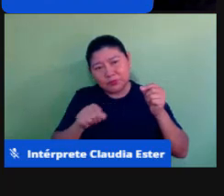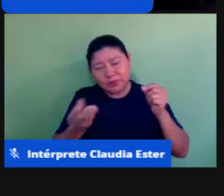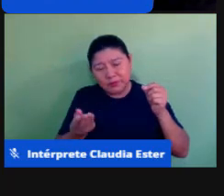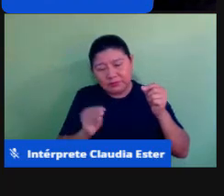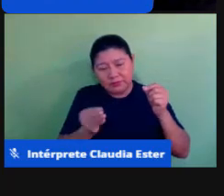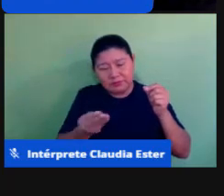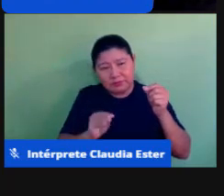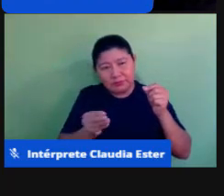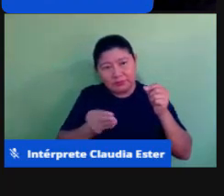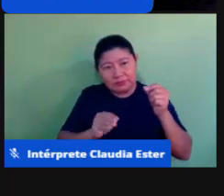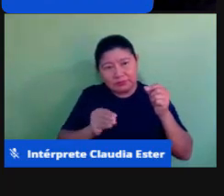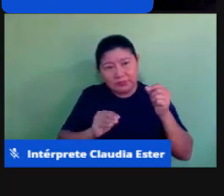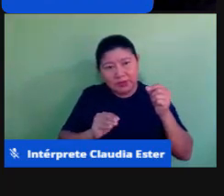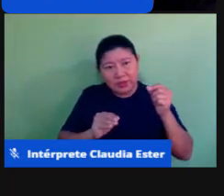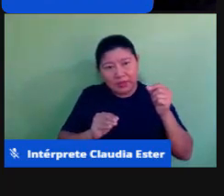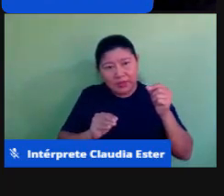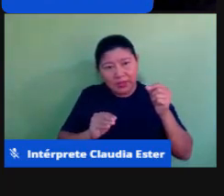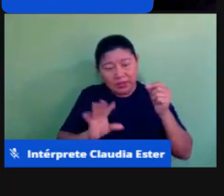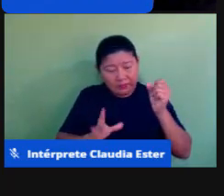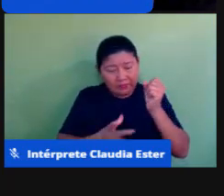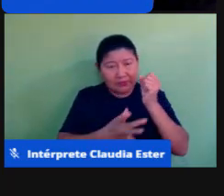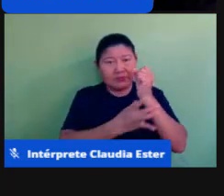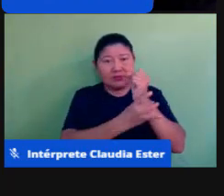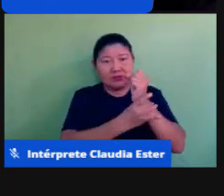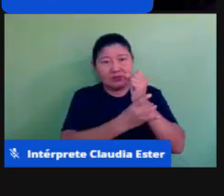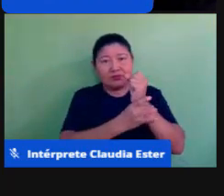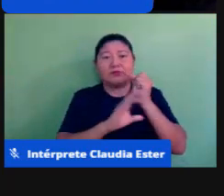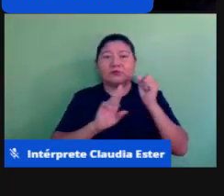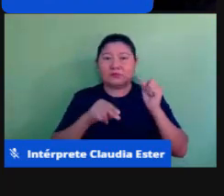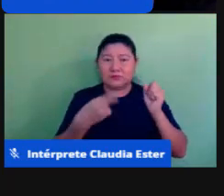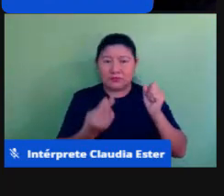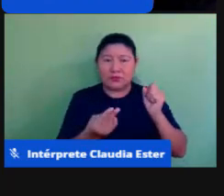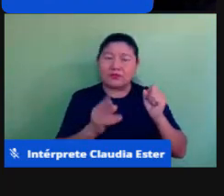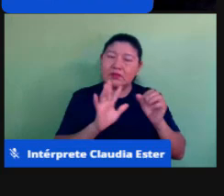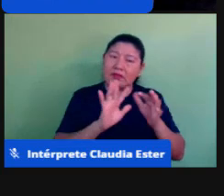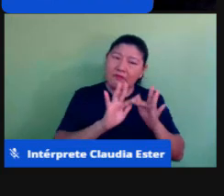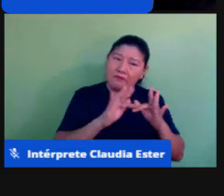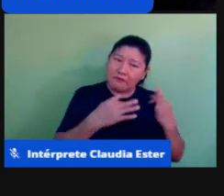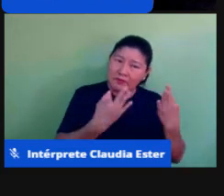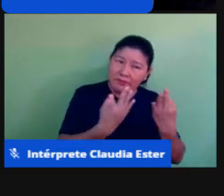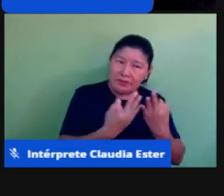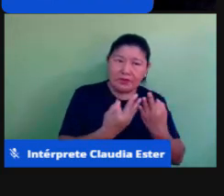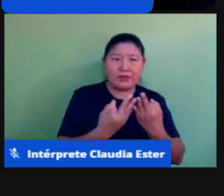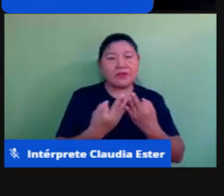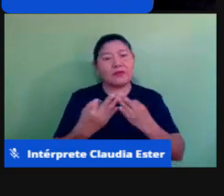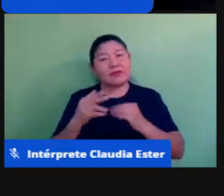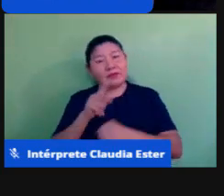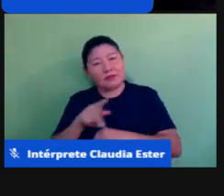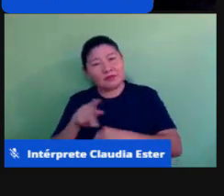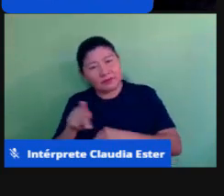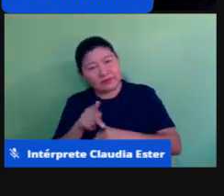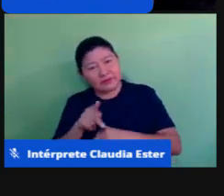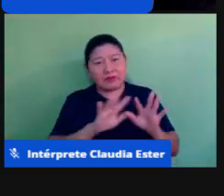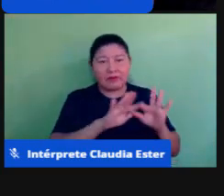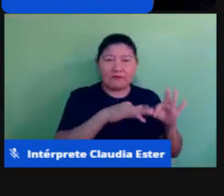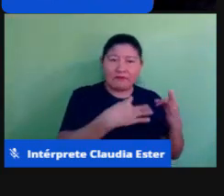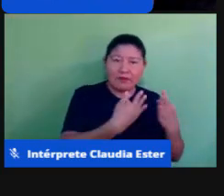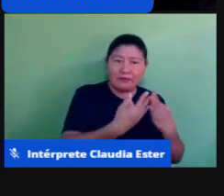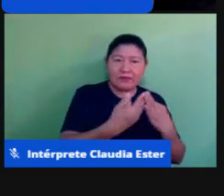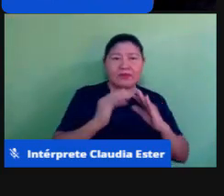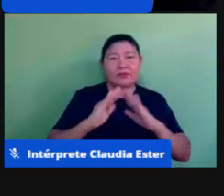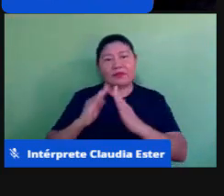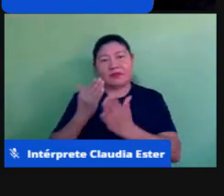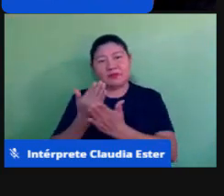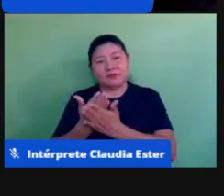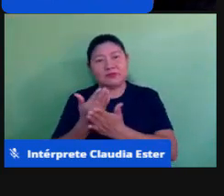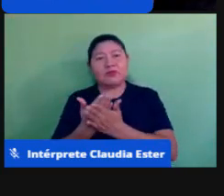controle das interações, família, professora, família, escola, ok?